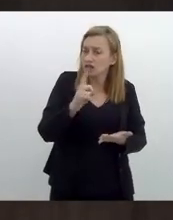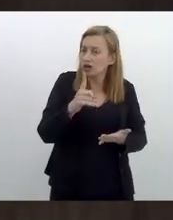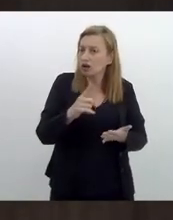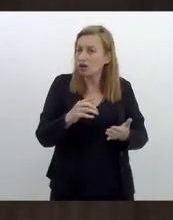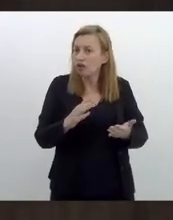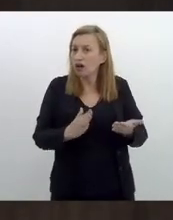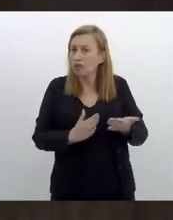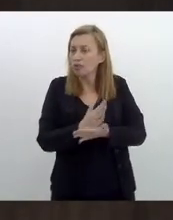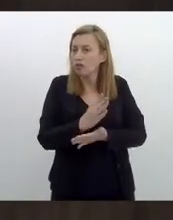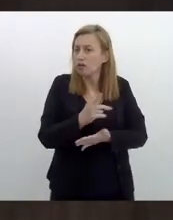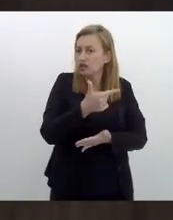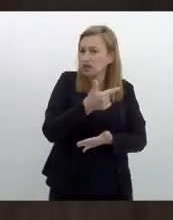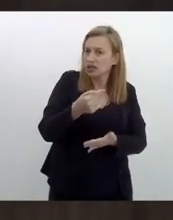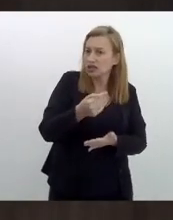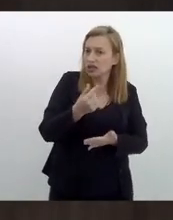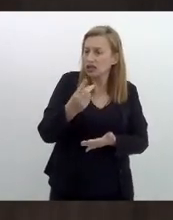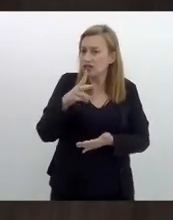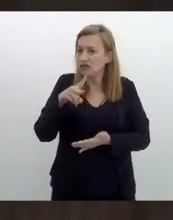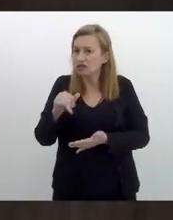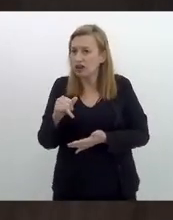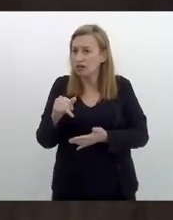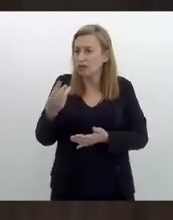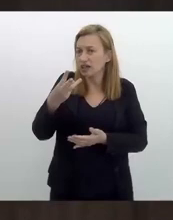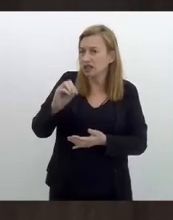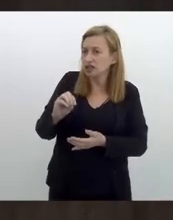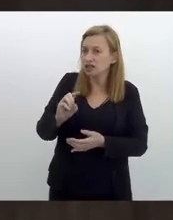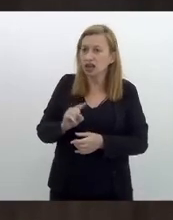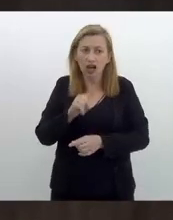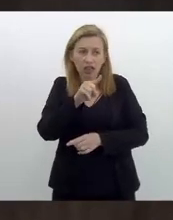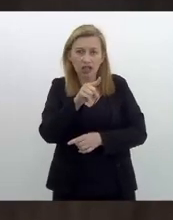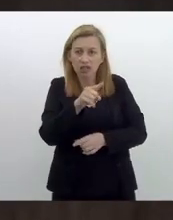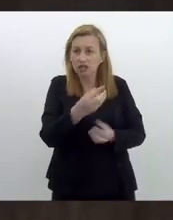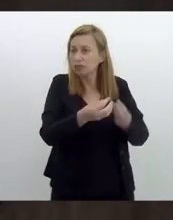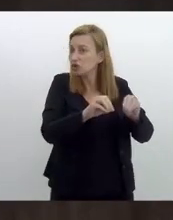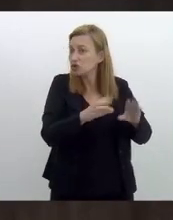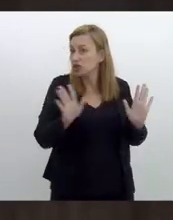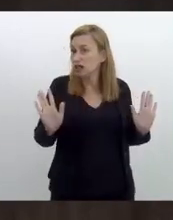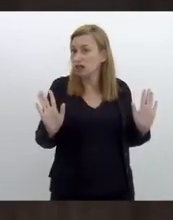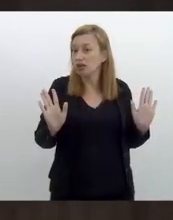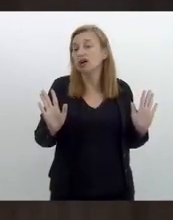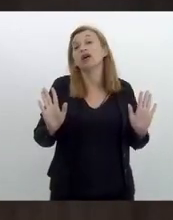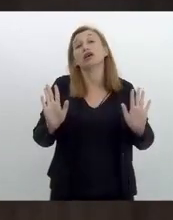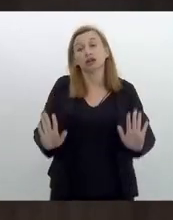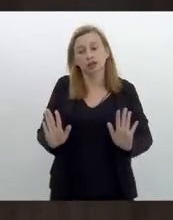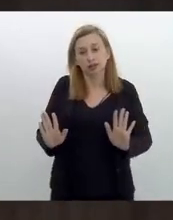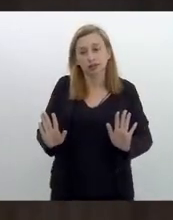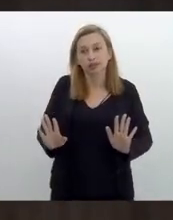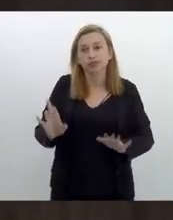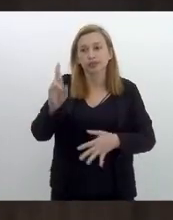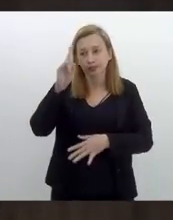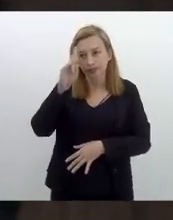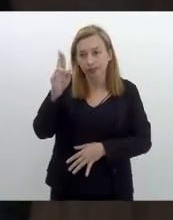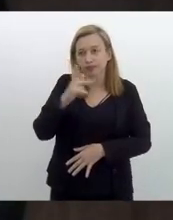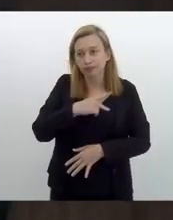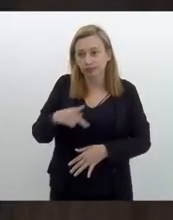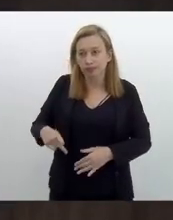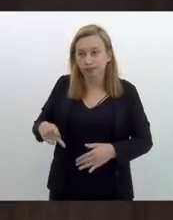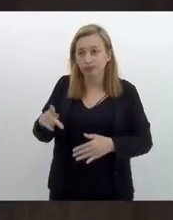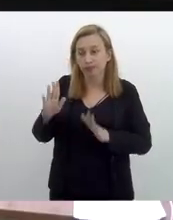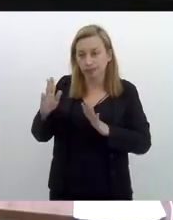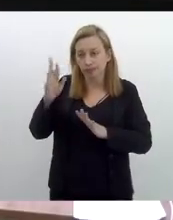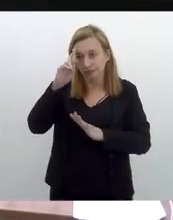vai para 30 aí aqueles que acordaram estão sendo prejudicados mas vossa excelência há de perceber